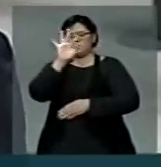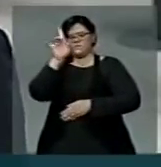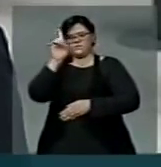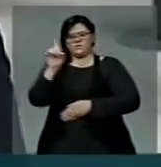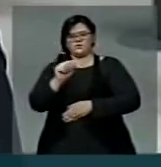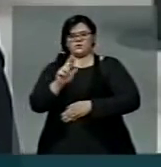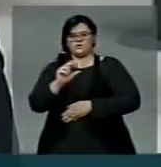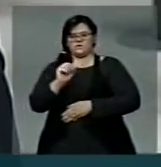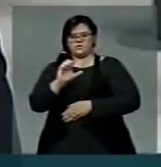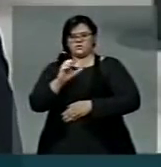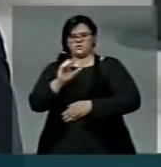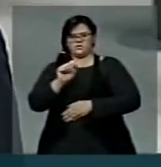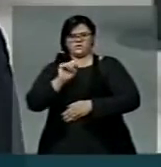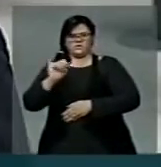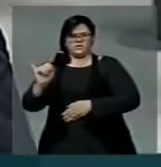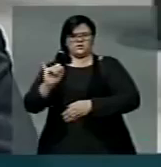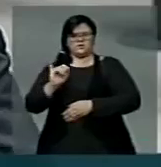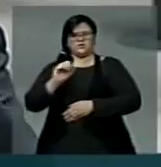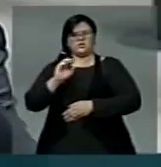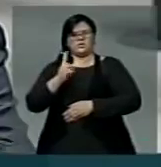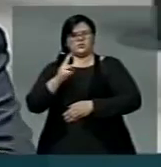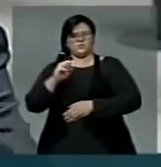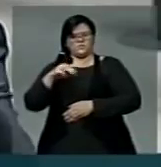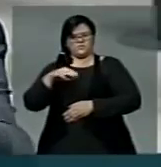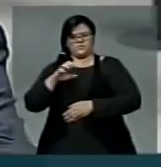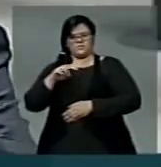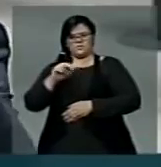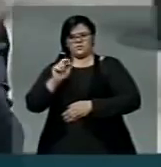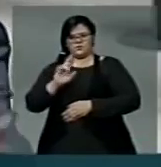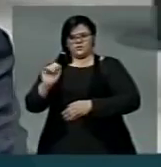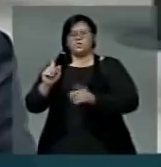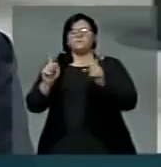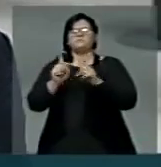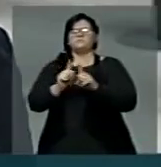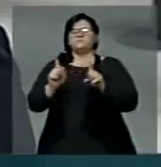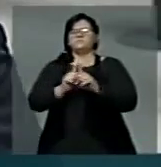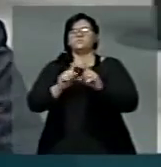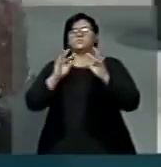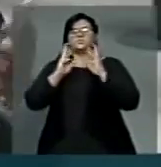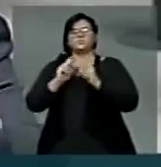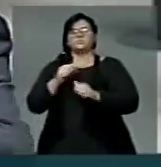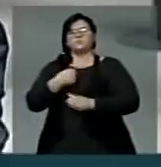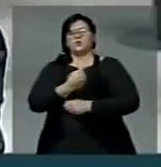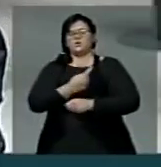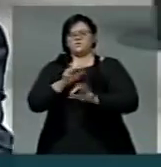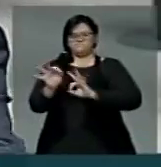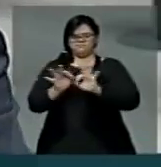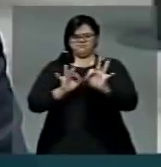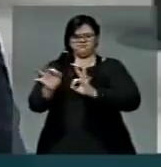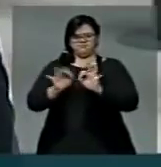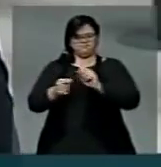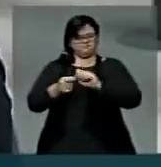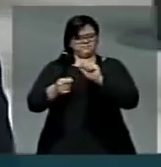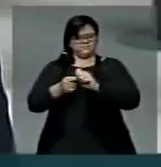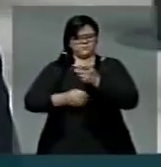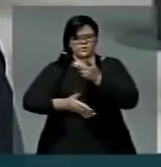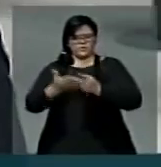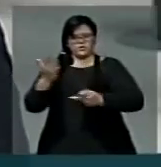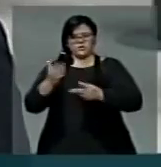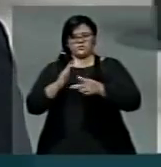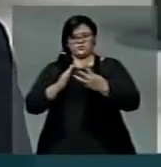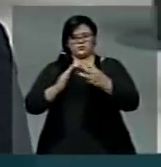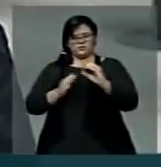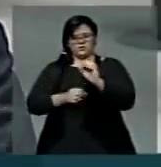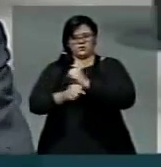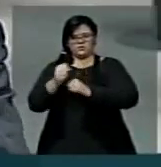excelente Instituto Federal em Almenara. Tudo aquilo que nós projetamos 30 anos atrás tornou-se realidade